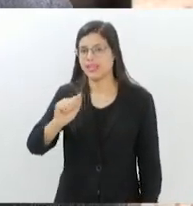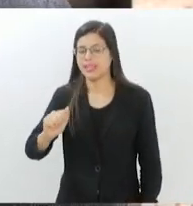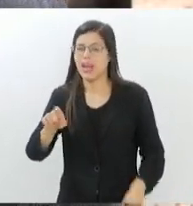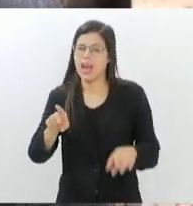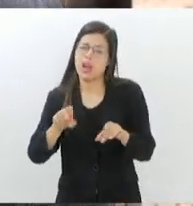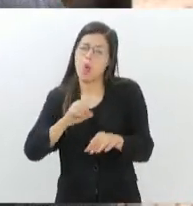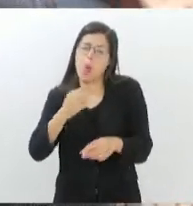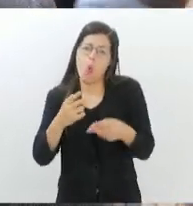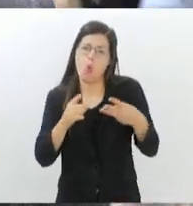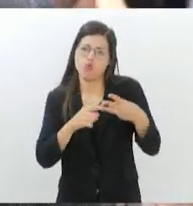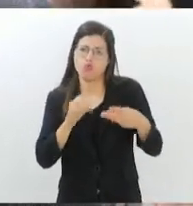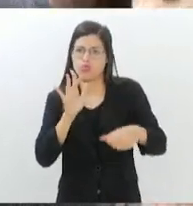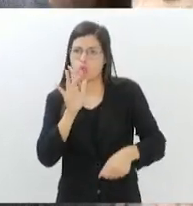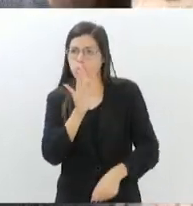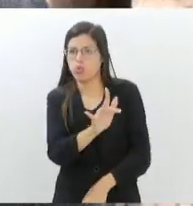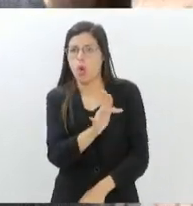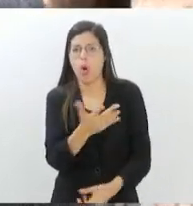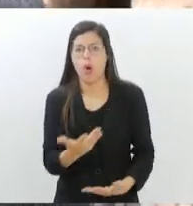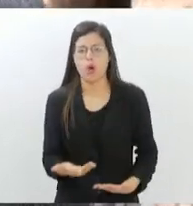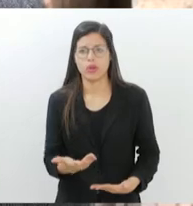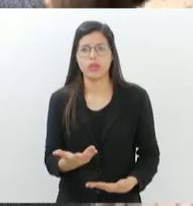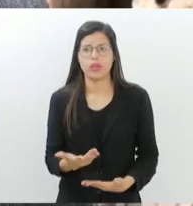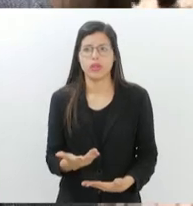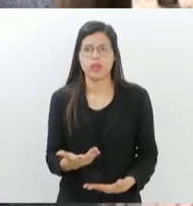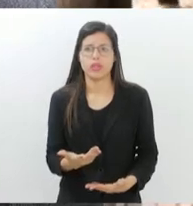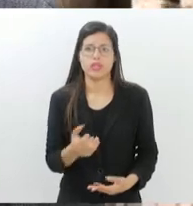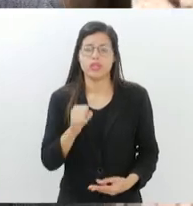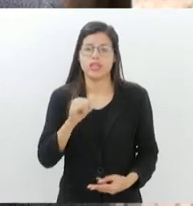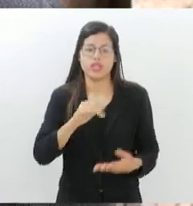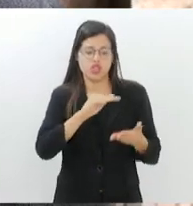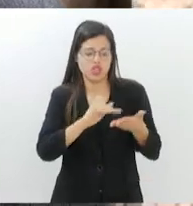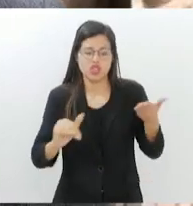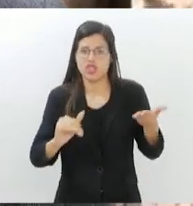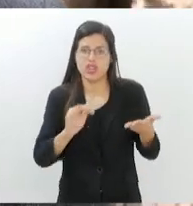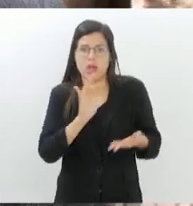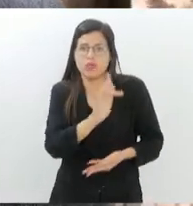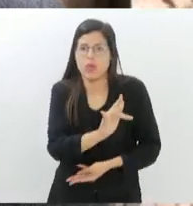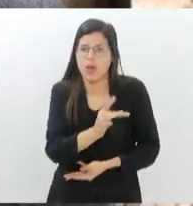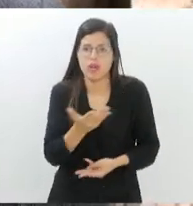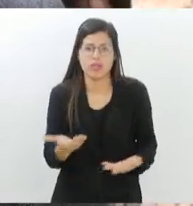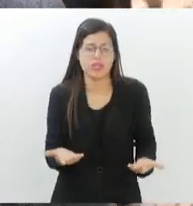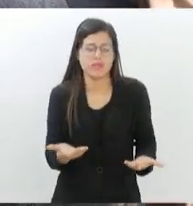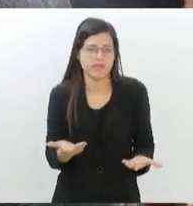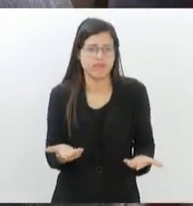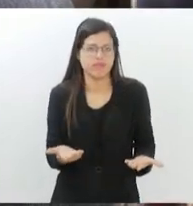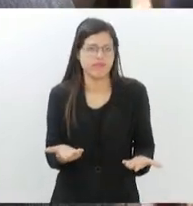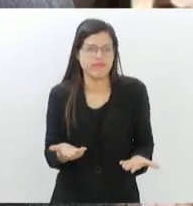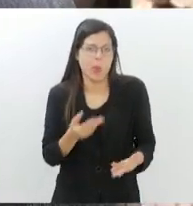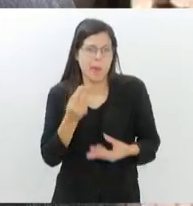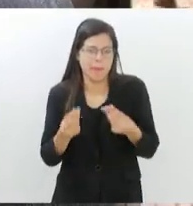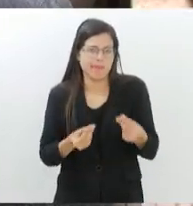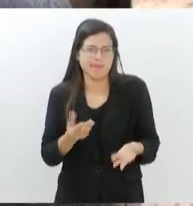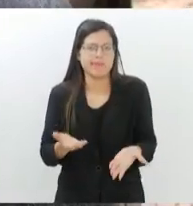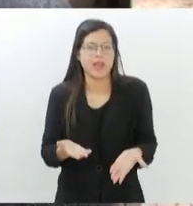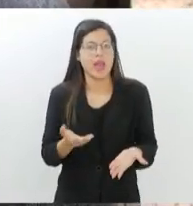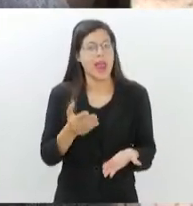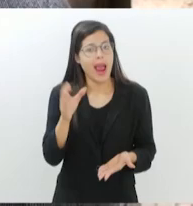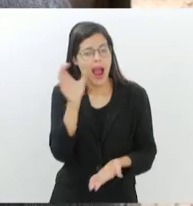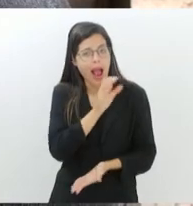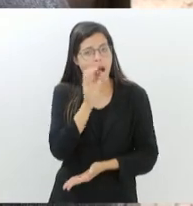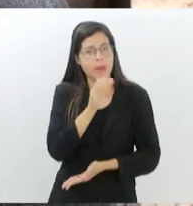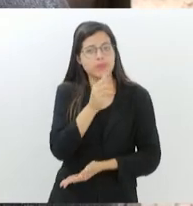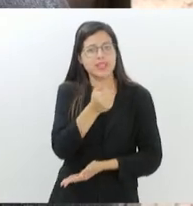abrindo mão de 1/3 de acurácia de diagnóstico. Não tem sentido, é um exame muito rápido, leva 10 a 15